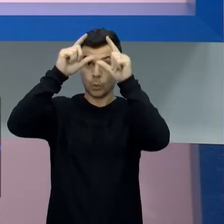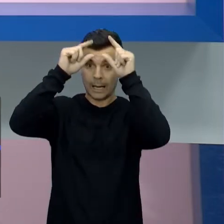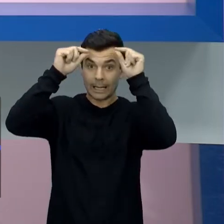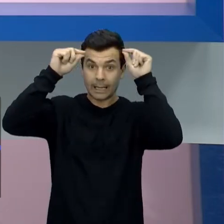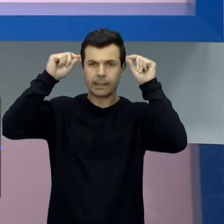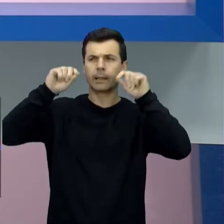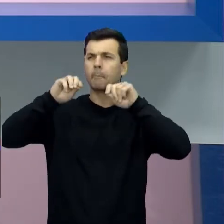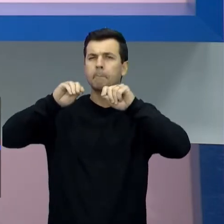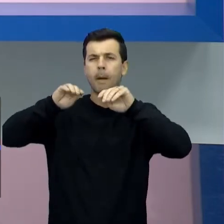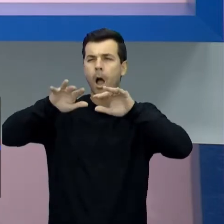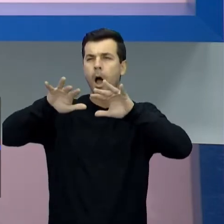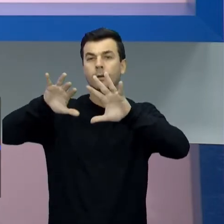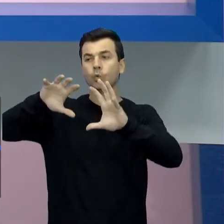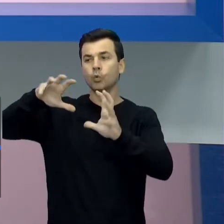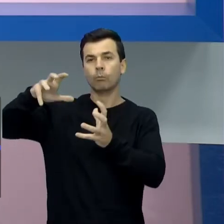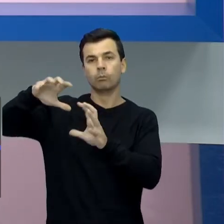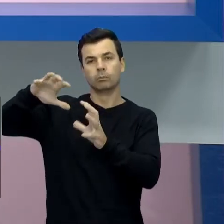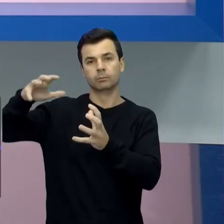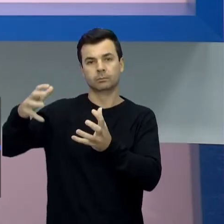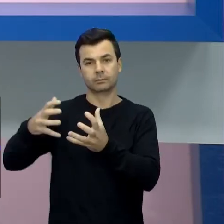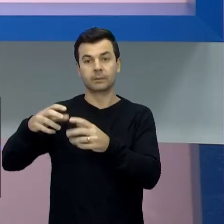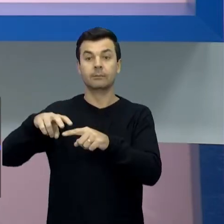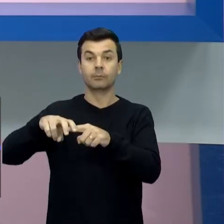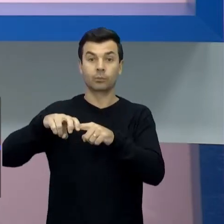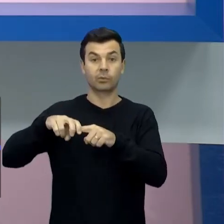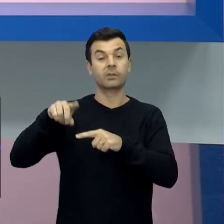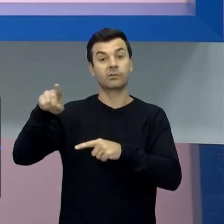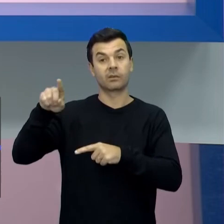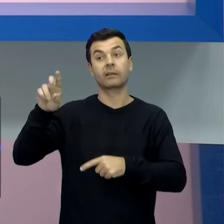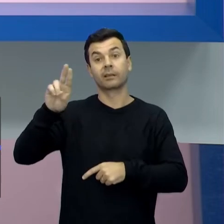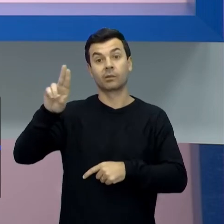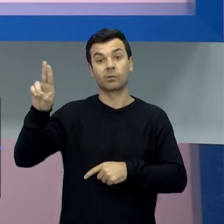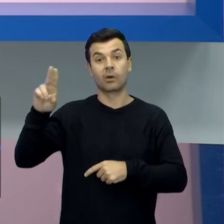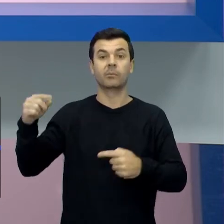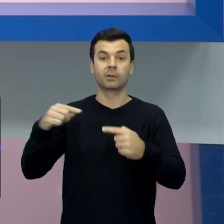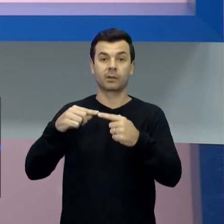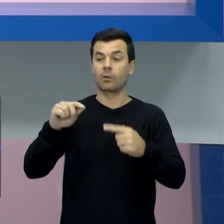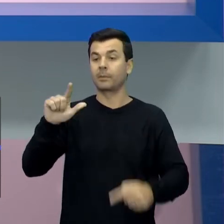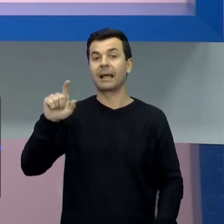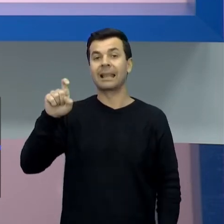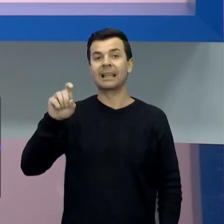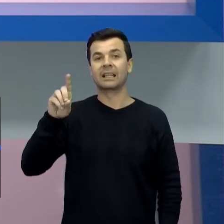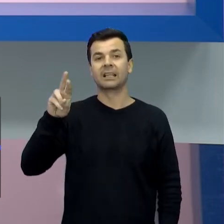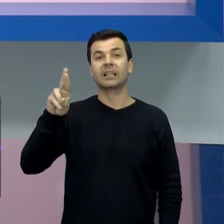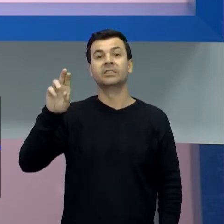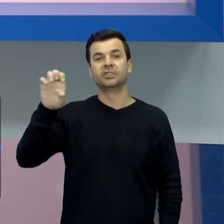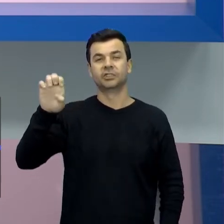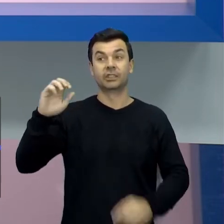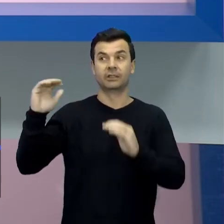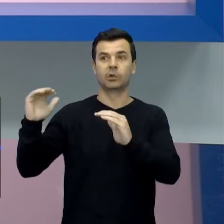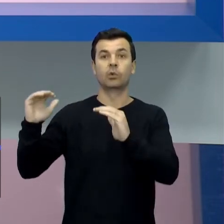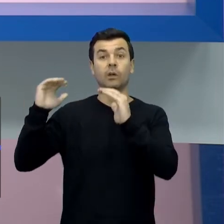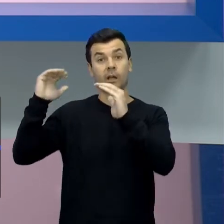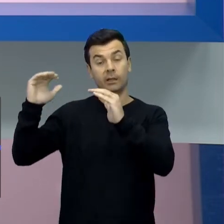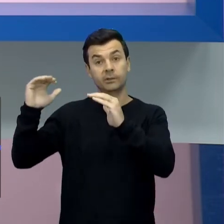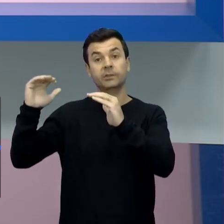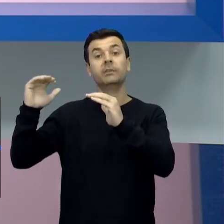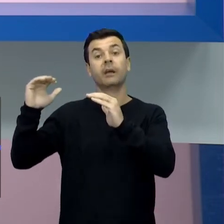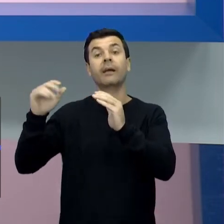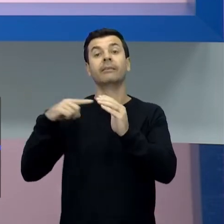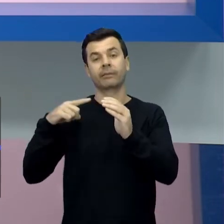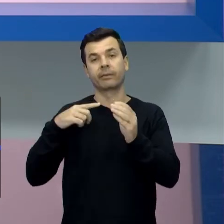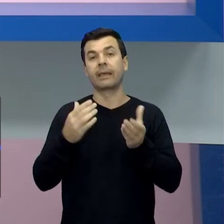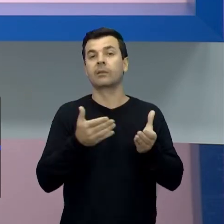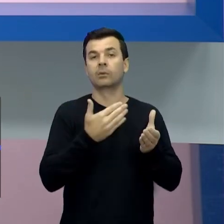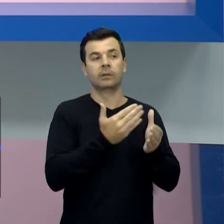Alexandria, que é em homenagem ao Alexandre o Grande, também chamado de Alexandre Magno, surgiu uma biblioteca, que é a